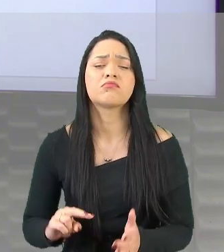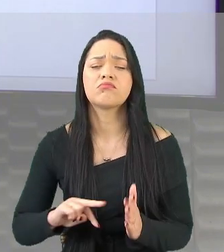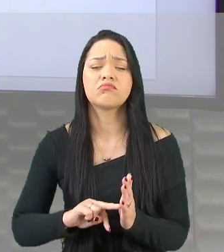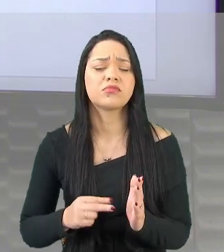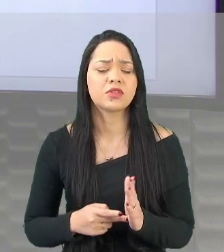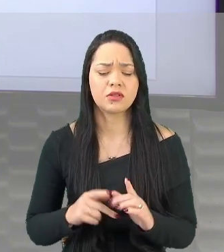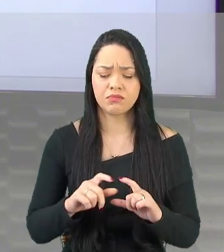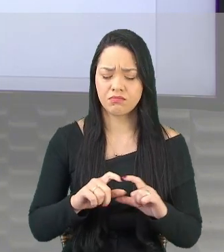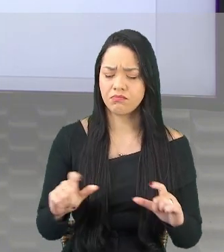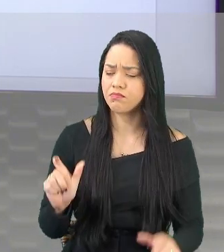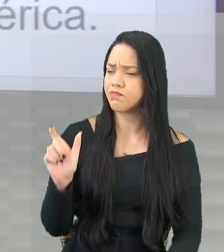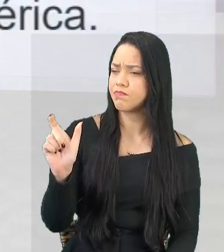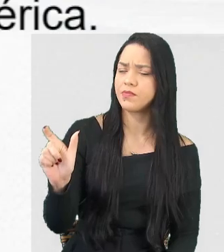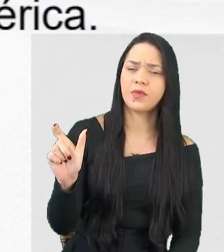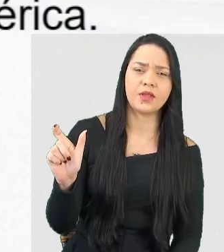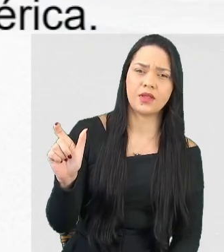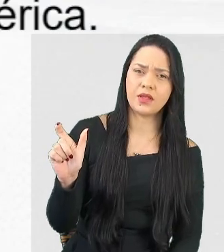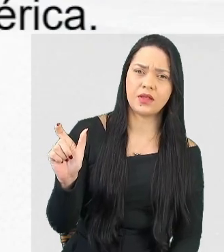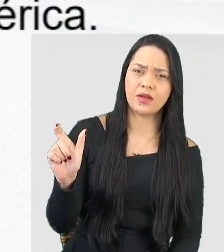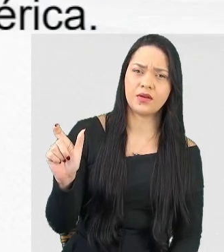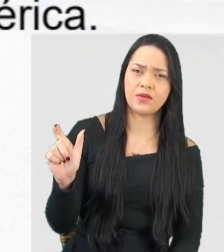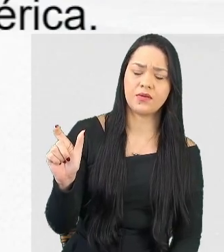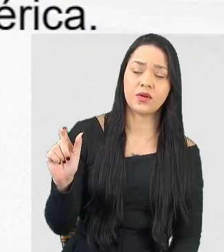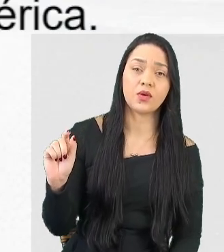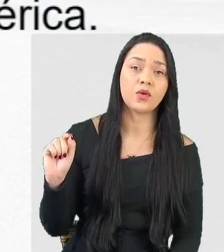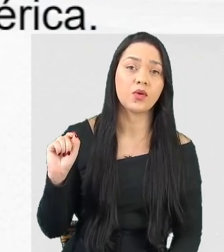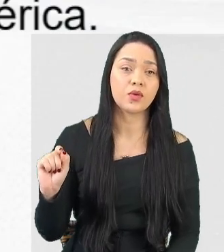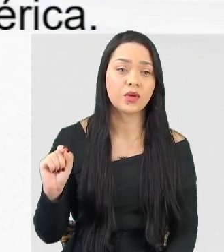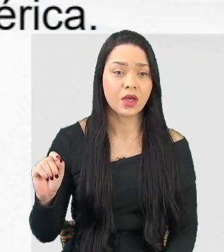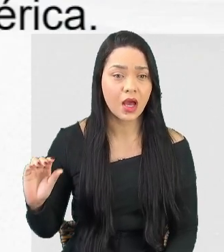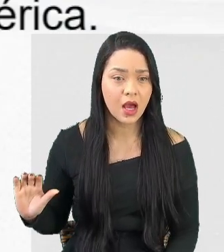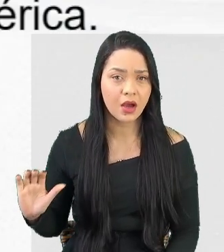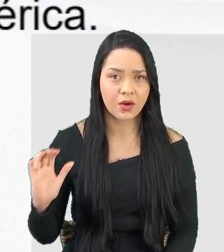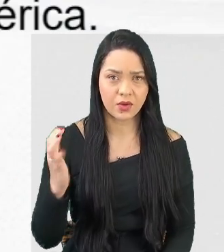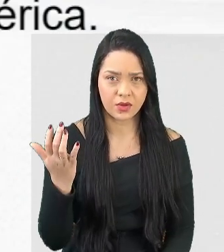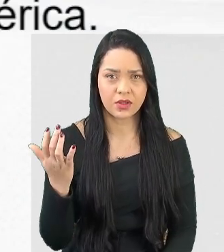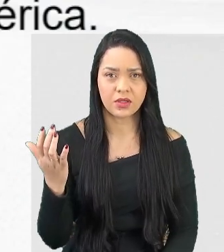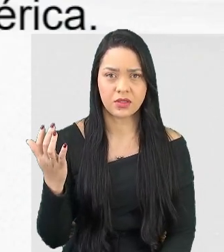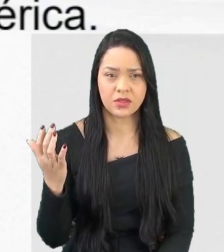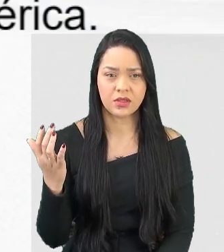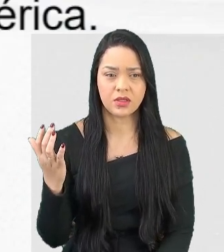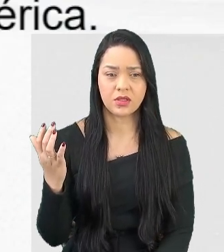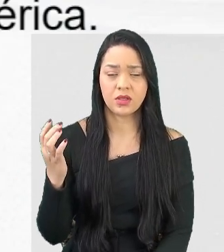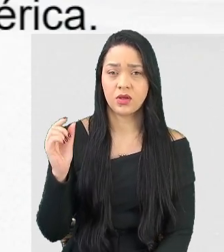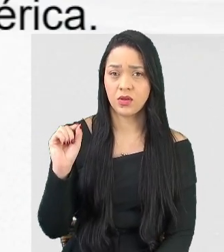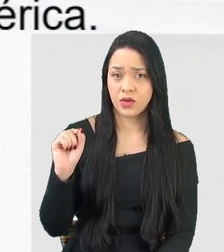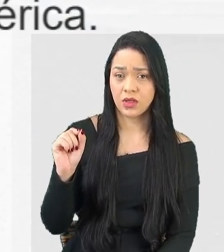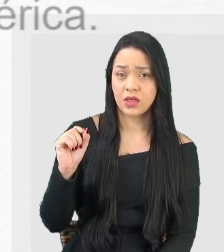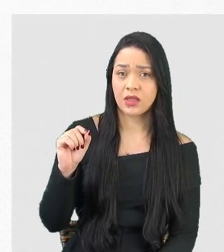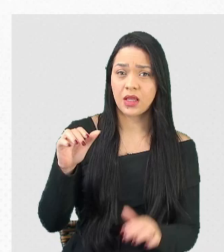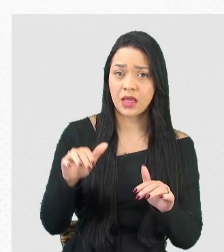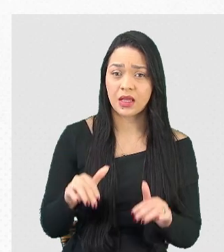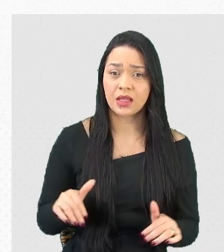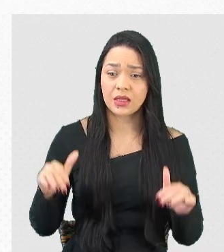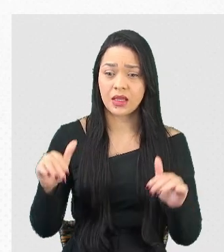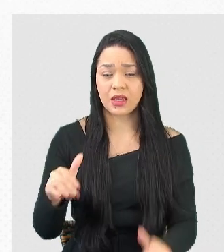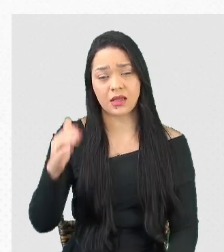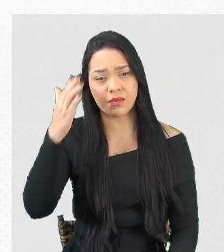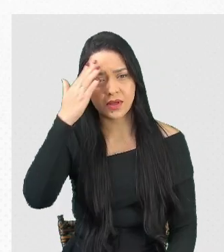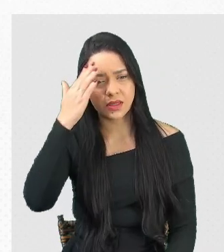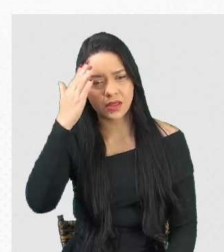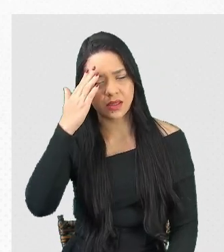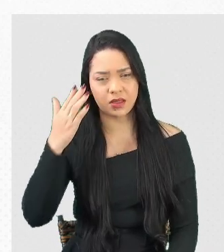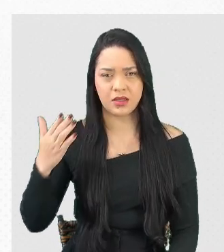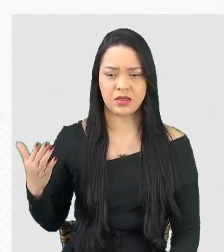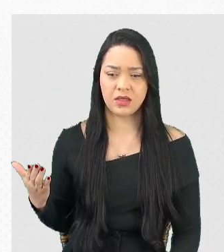lá na Inglaterra para nós entendermos um pouco mais? Então, entre os séculos XVI e século XVII, o